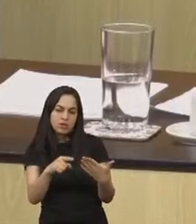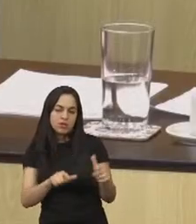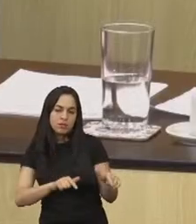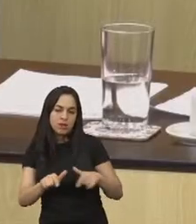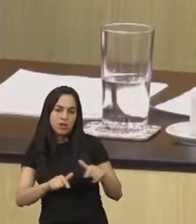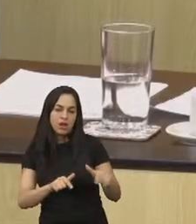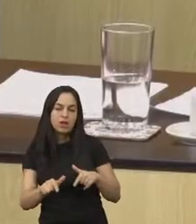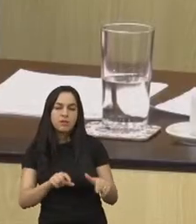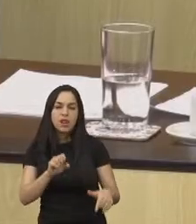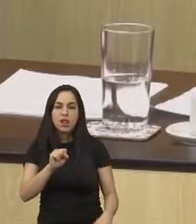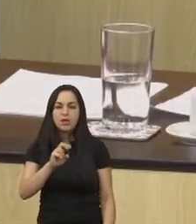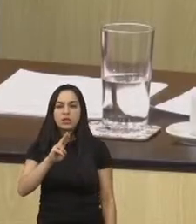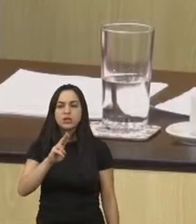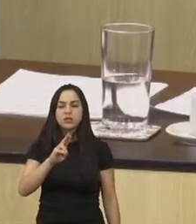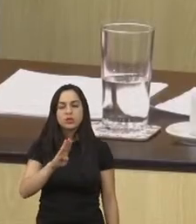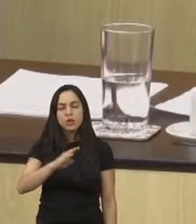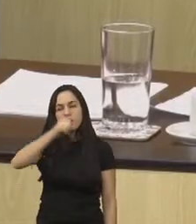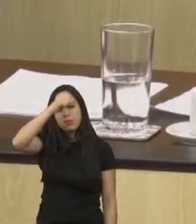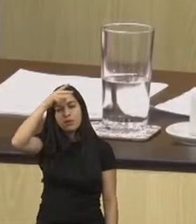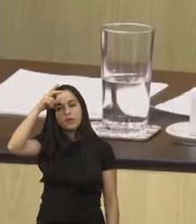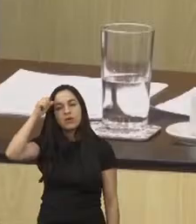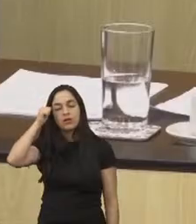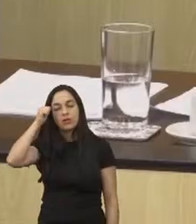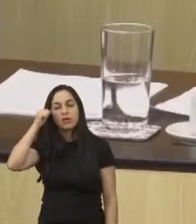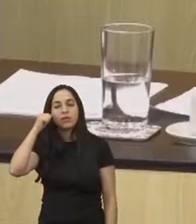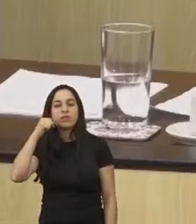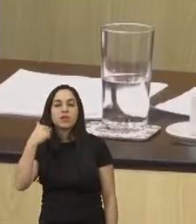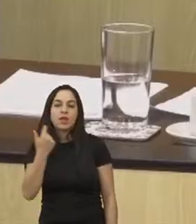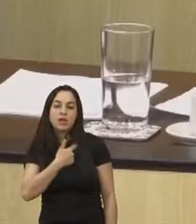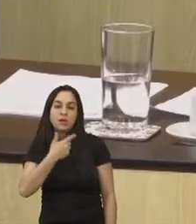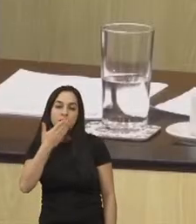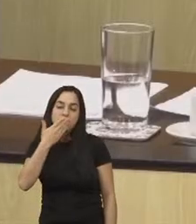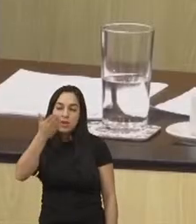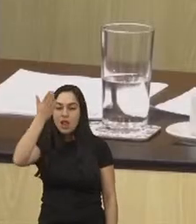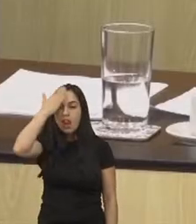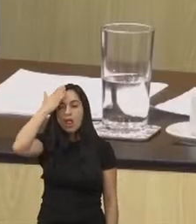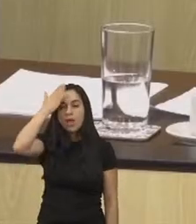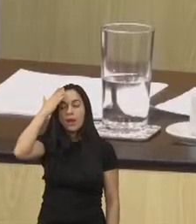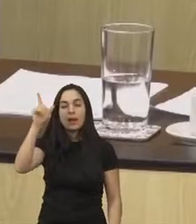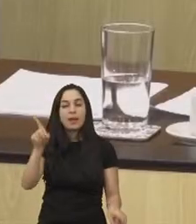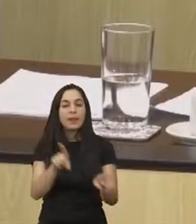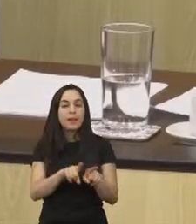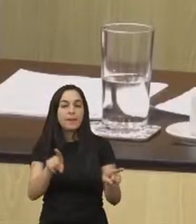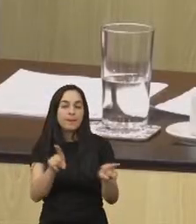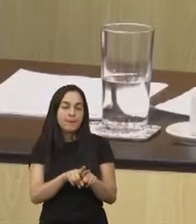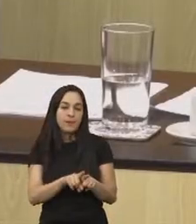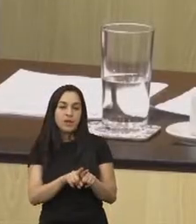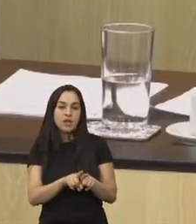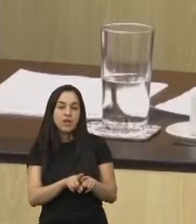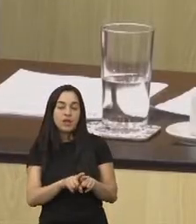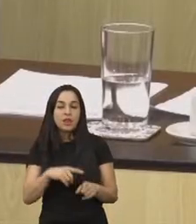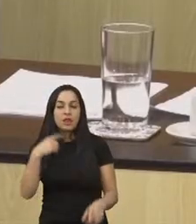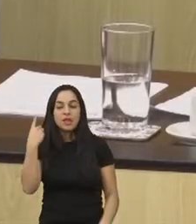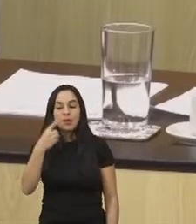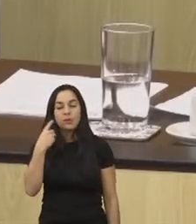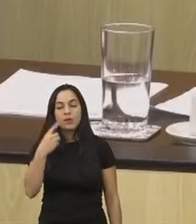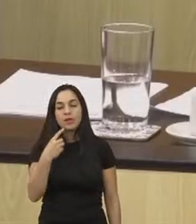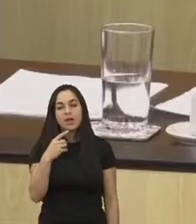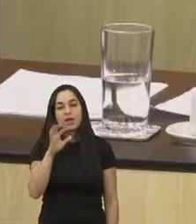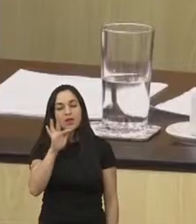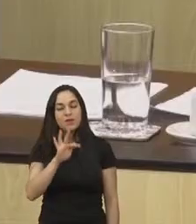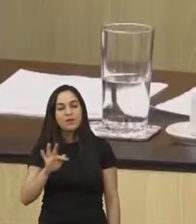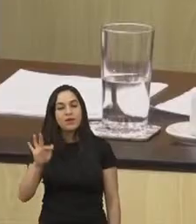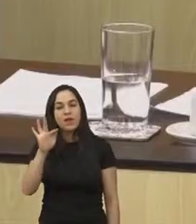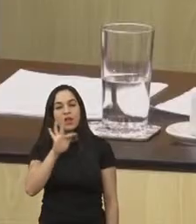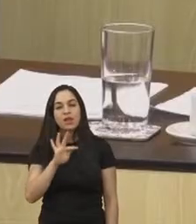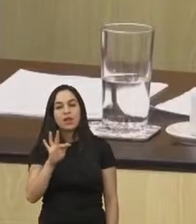subprefeitura. Assim sendo, muito respeitosamente recorremos à compreensão e aos préstimos ao deputado federal,